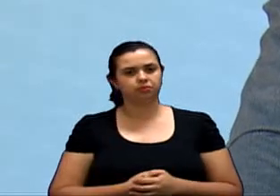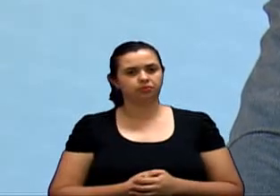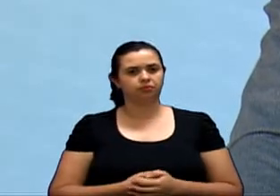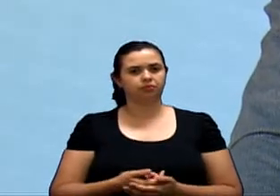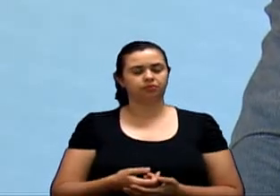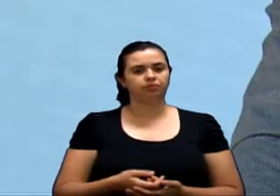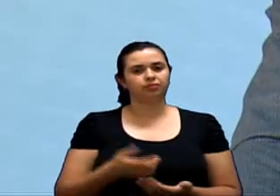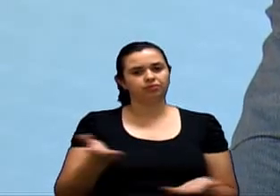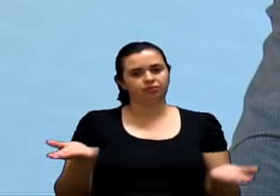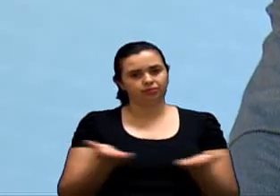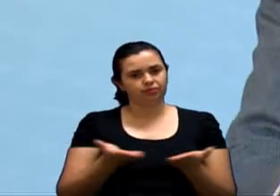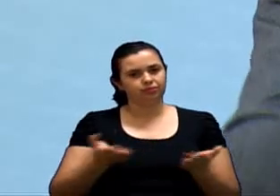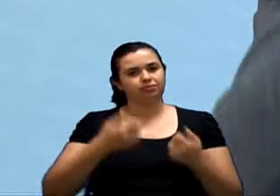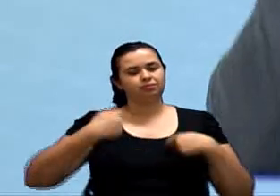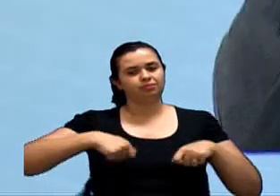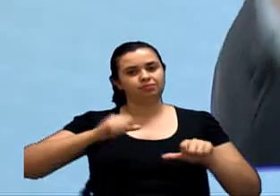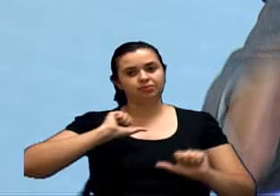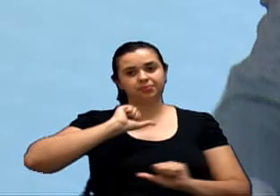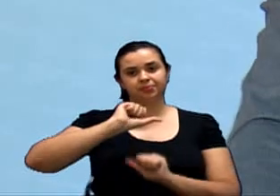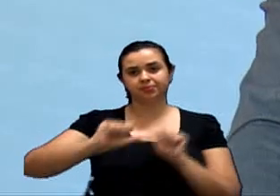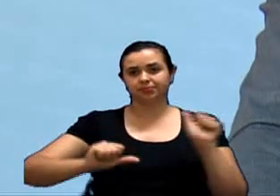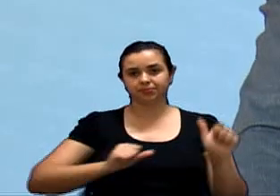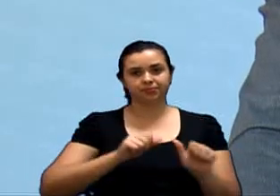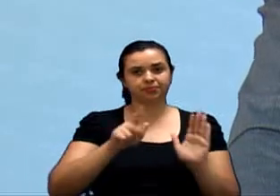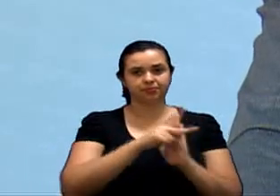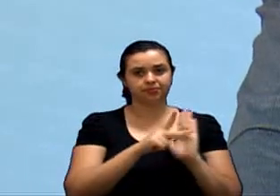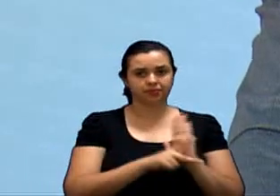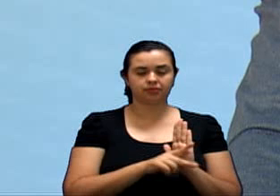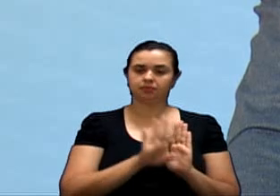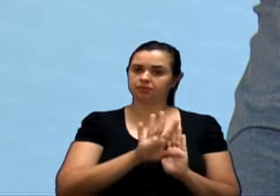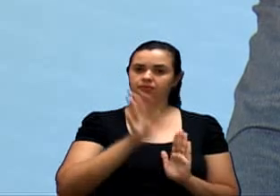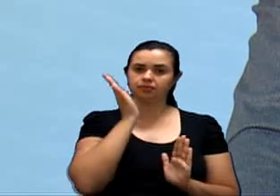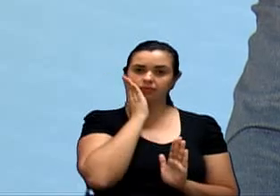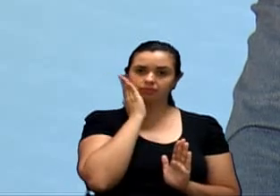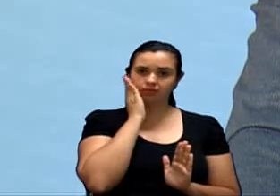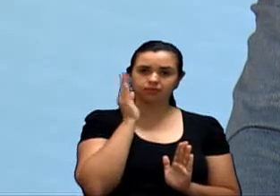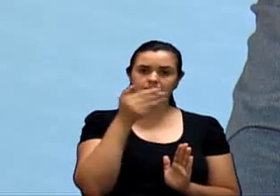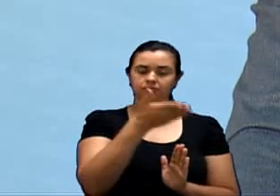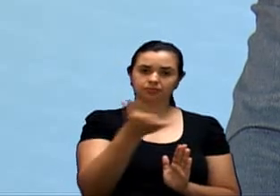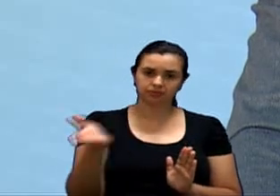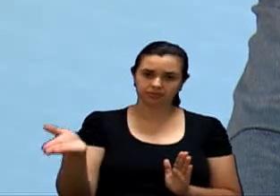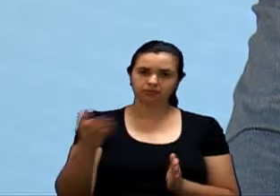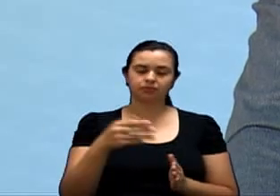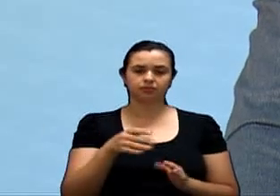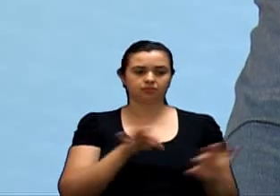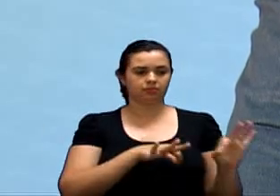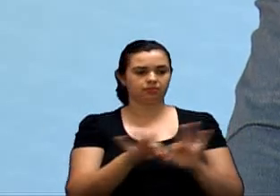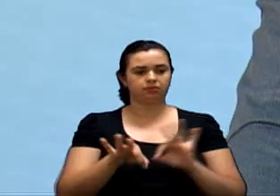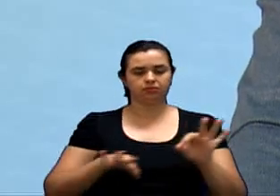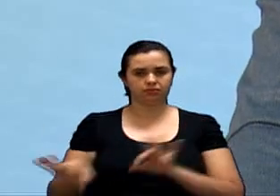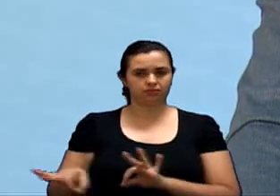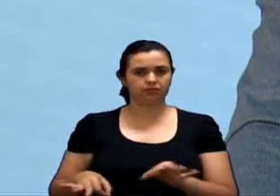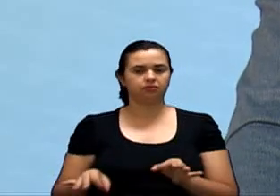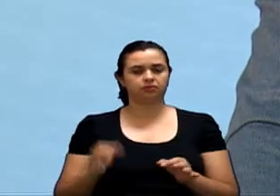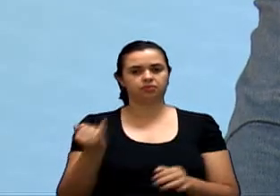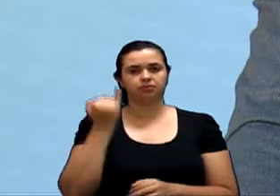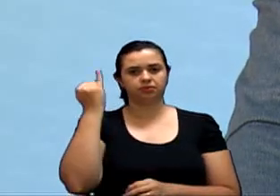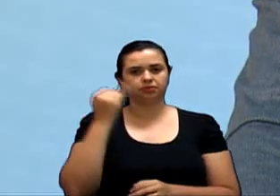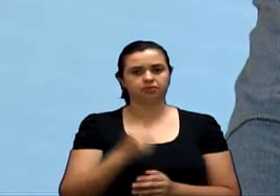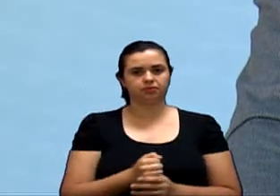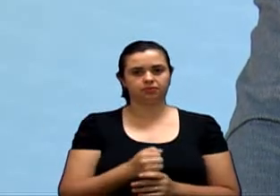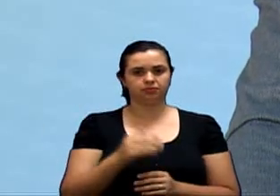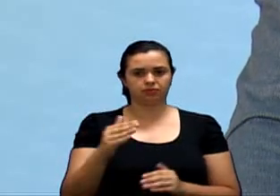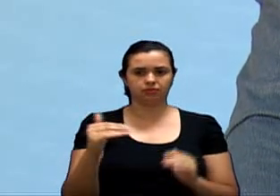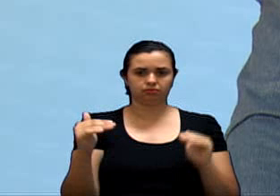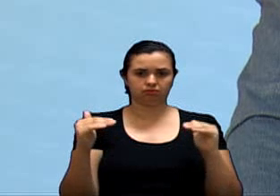mudar esse projeto. Mas a gente sabe o trabalho que vocês desenvolvem, parabenizamos a todos aí da PAI de Sorocaba. E conte com a gente, Rosana.